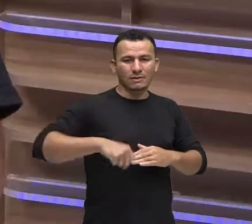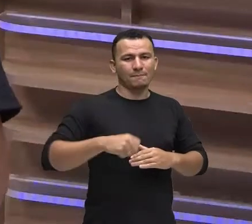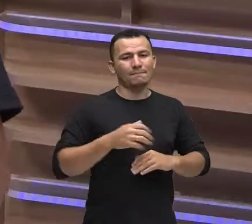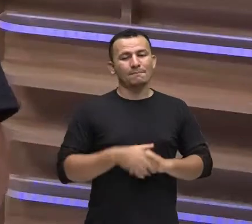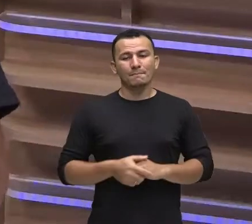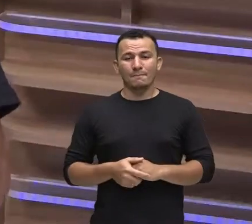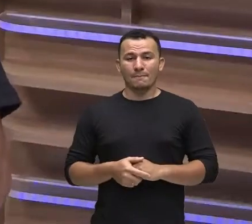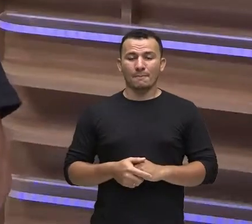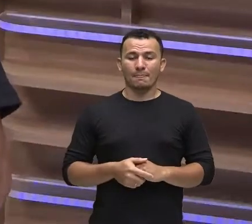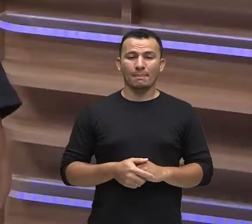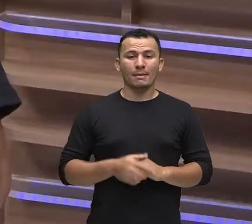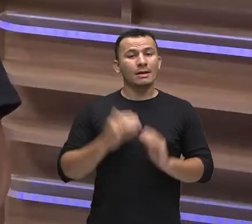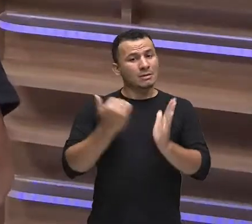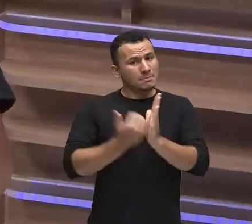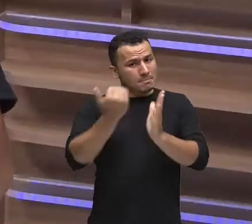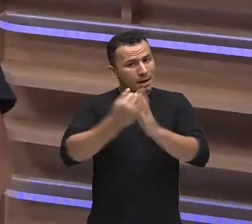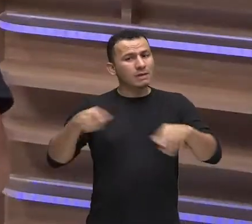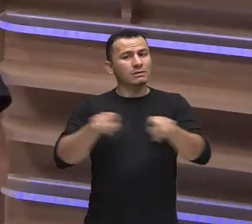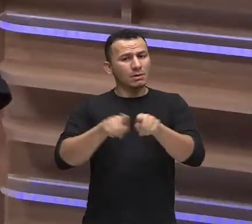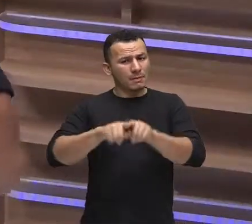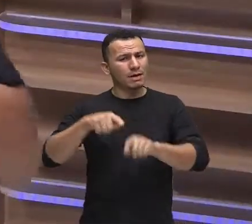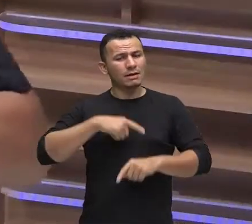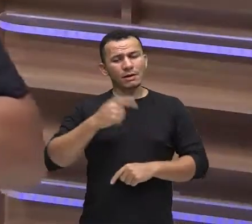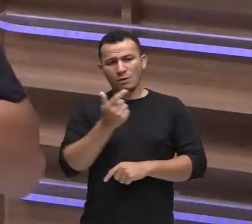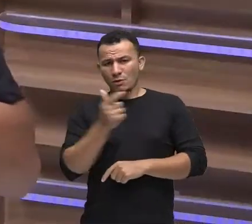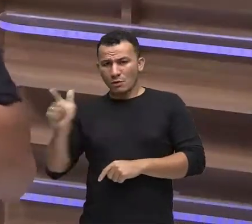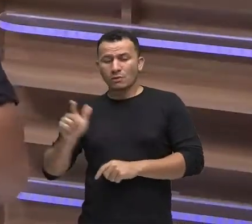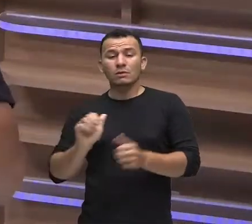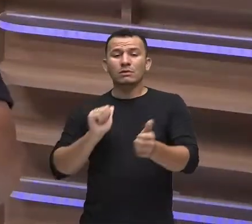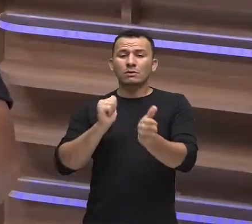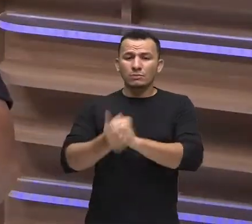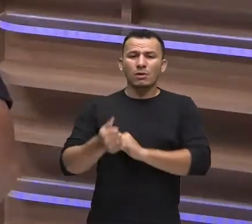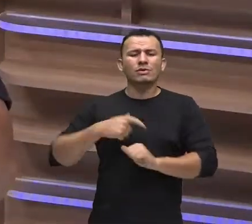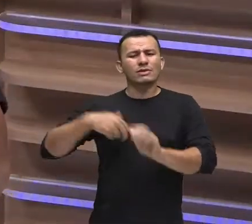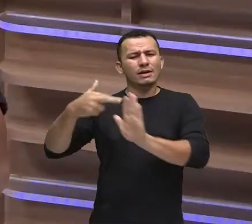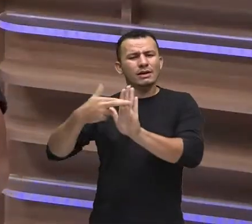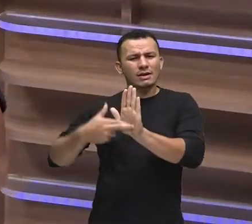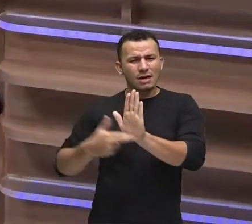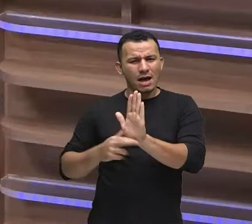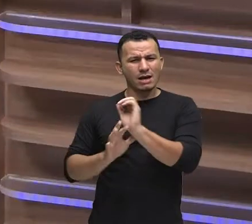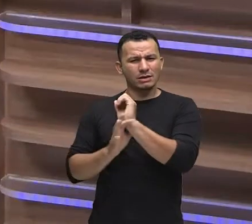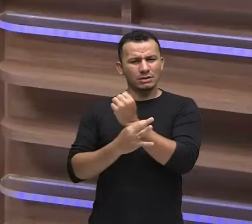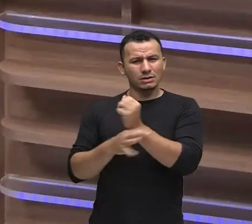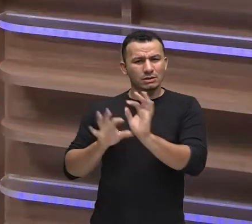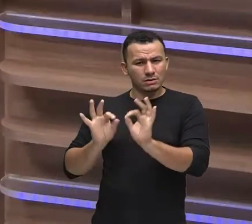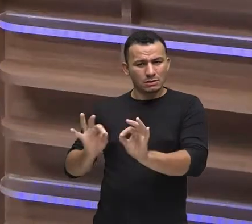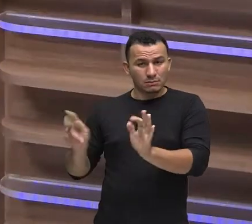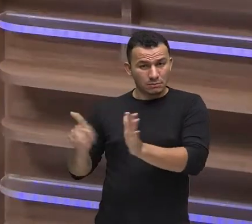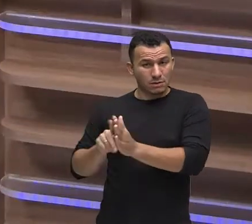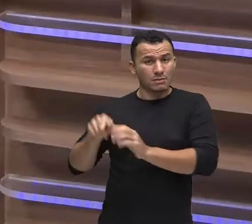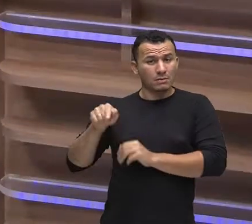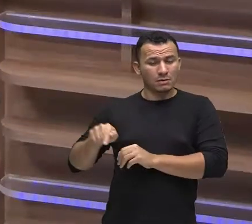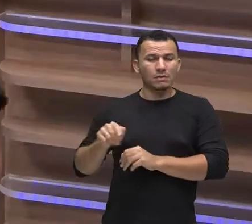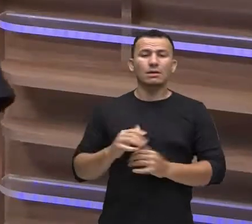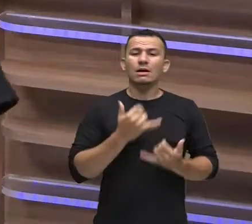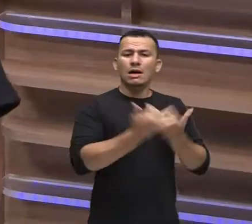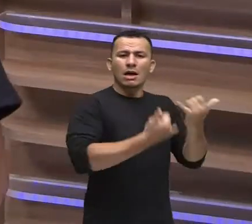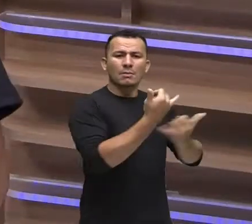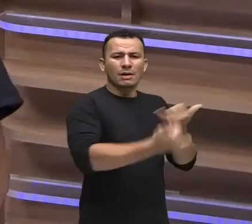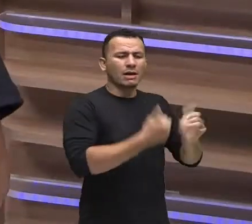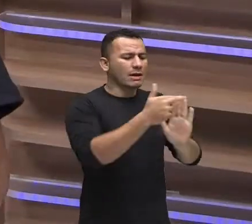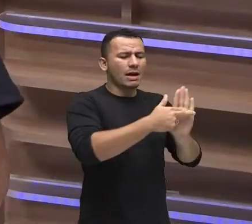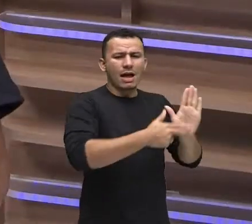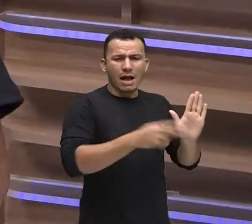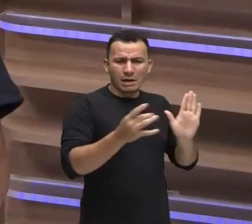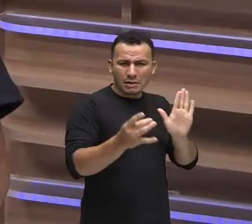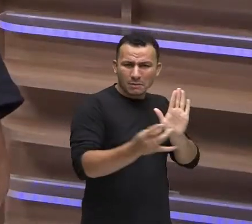no movimento. Além desses, né, eu falei que o esporte ele vai ter as regras fixas, pré-determinadas. A brincadeira ela não vai